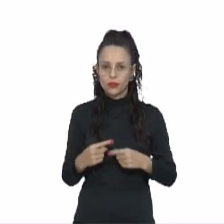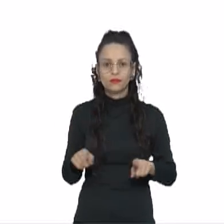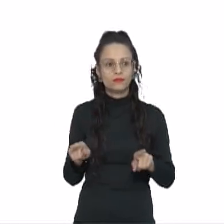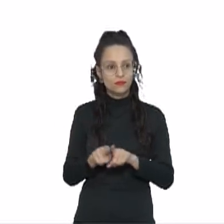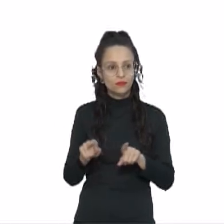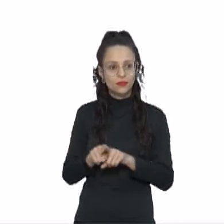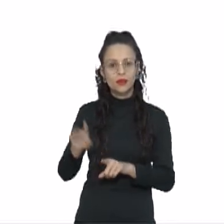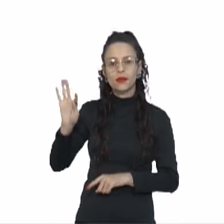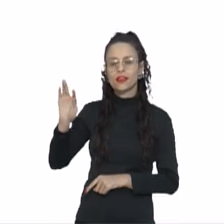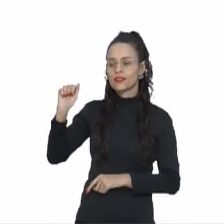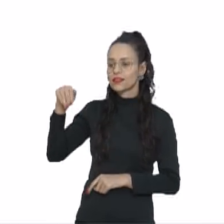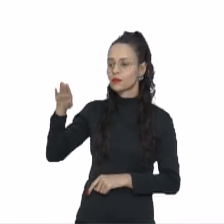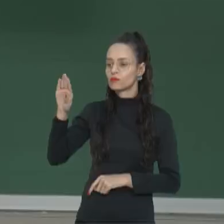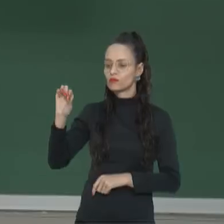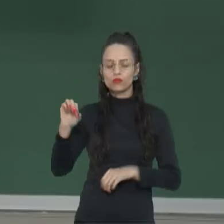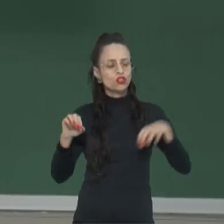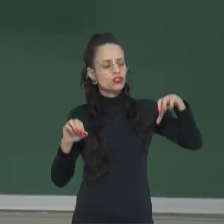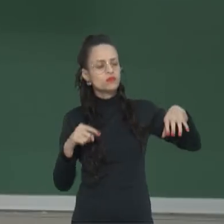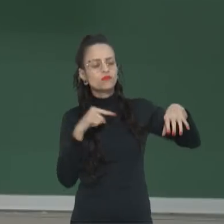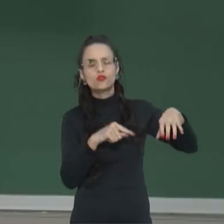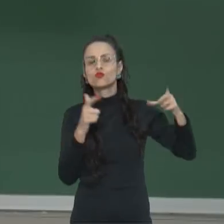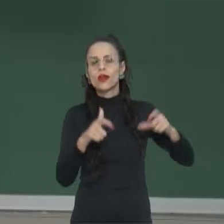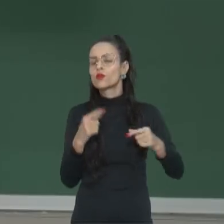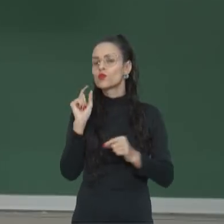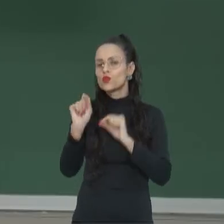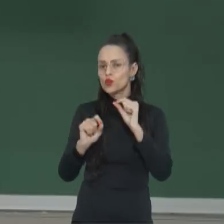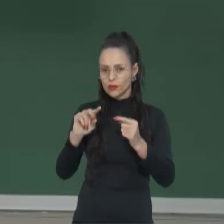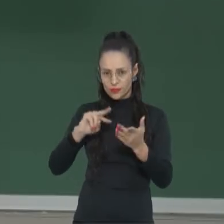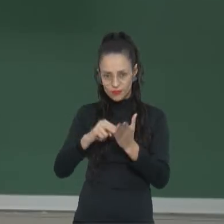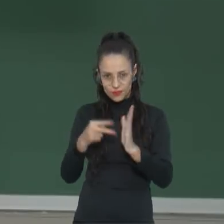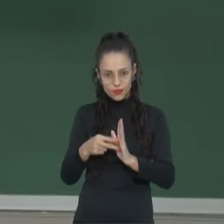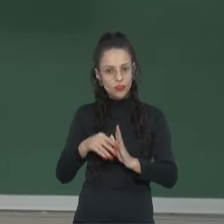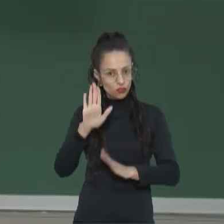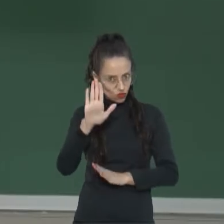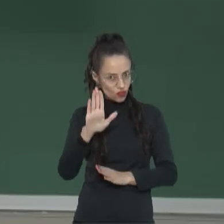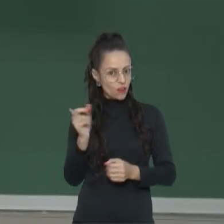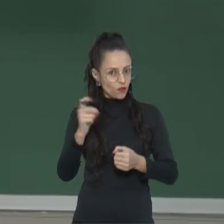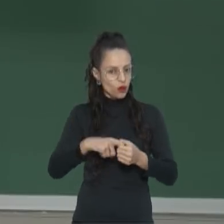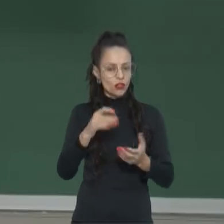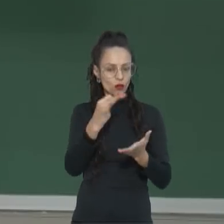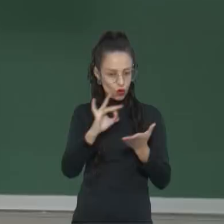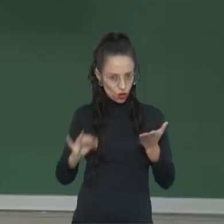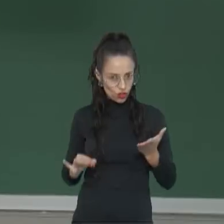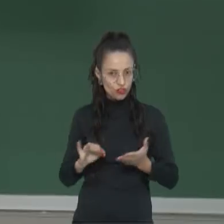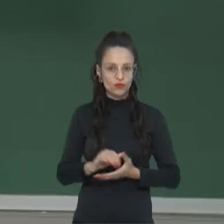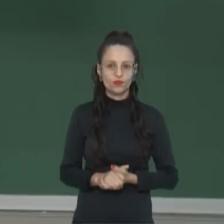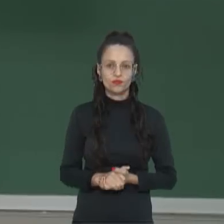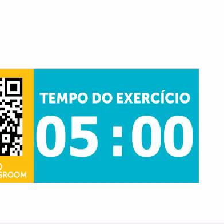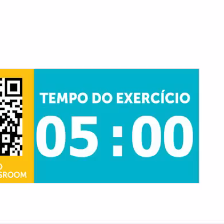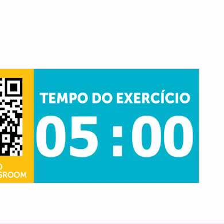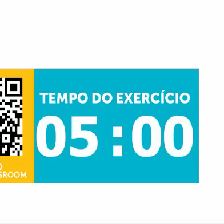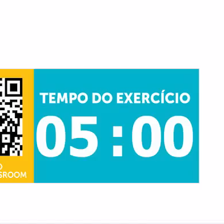tambos? Não é tambor não, hein? É tambos. Daqui a pouquinho nós voltamos, corrigimos juntos. Caprichem aí, galerinha.